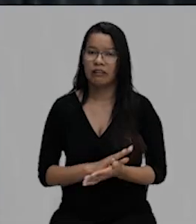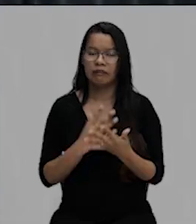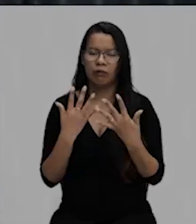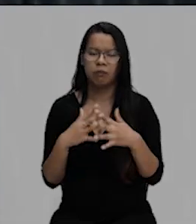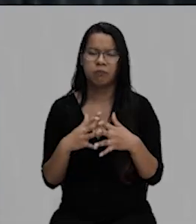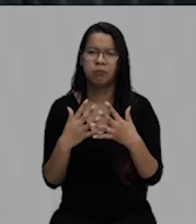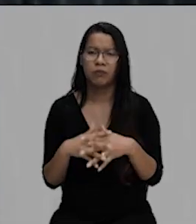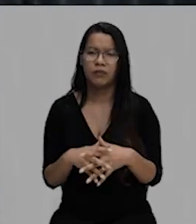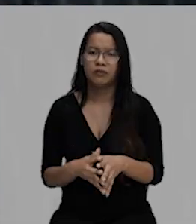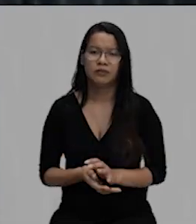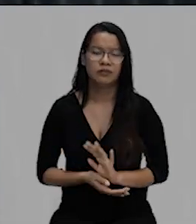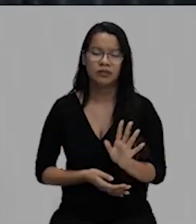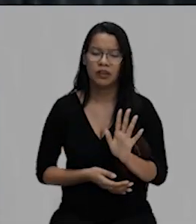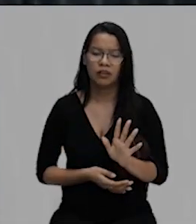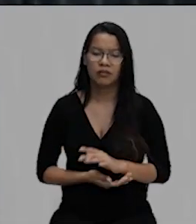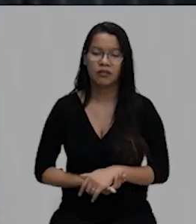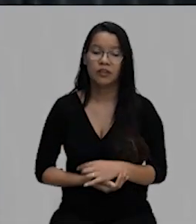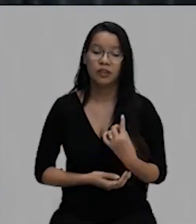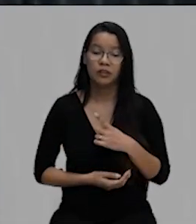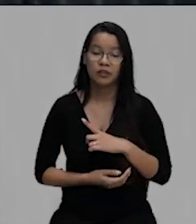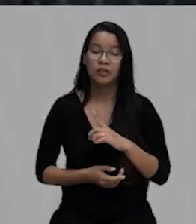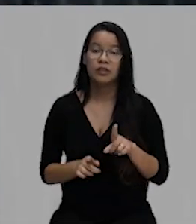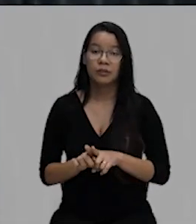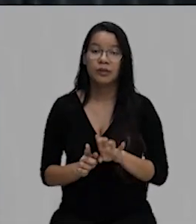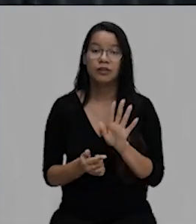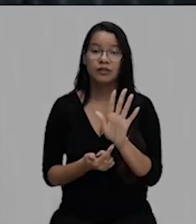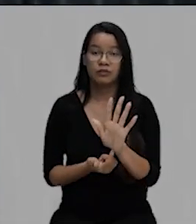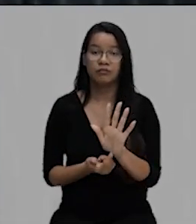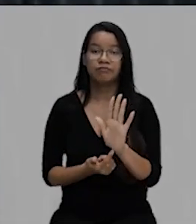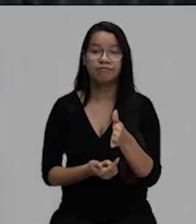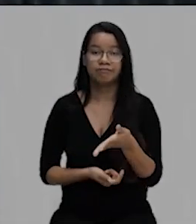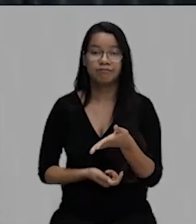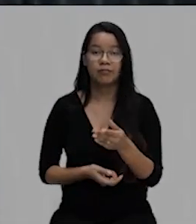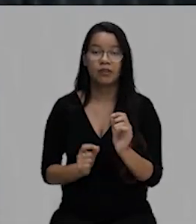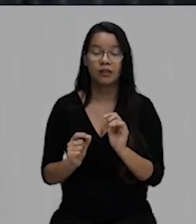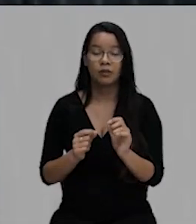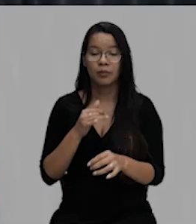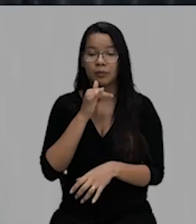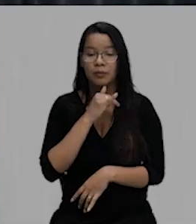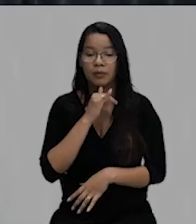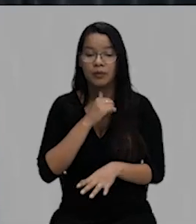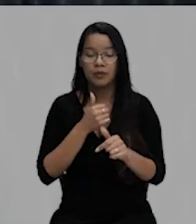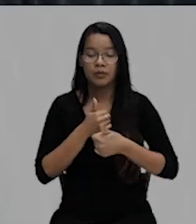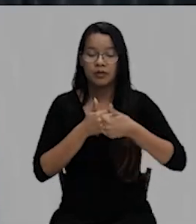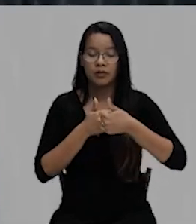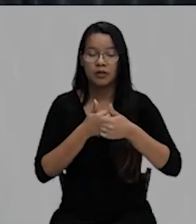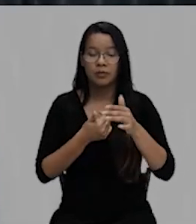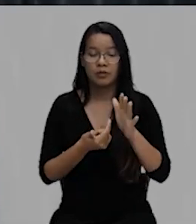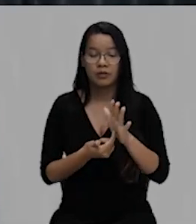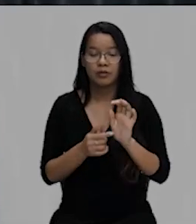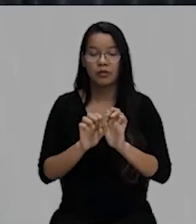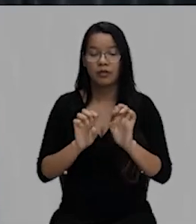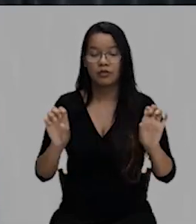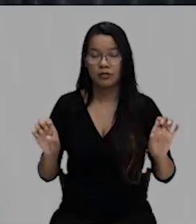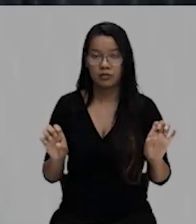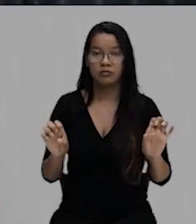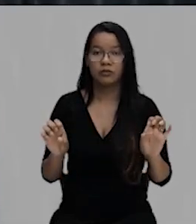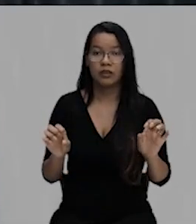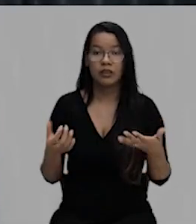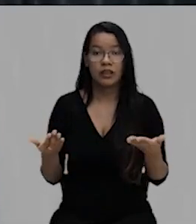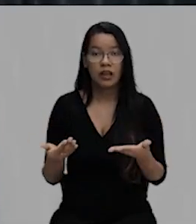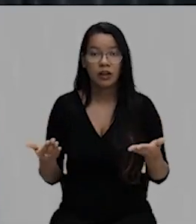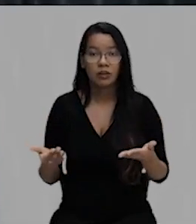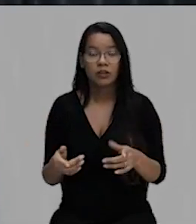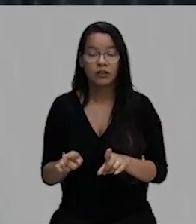complicado. E aqui, nós já mostramos para você, desde o primeiro exemplo, onde apareceu uma equação do primeiro grau, e agora, no